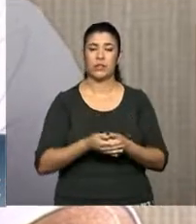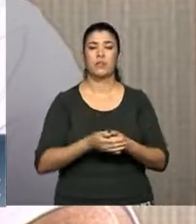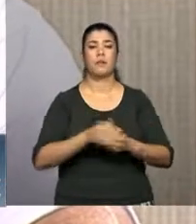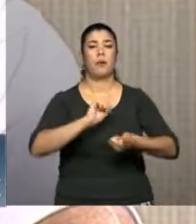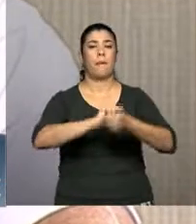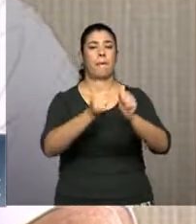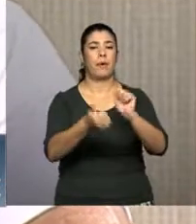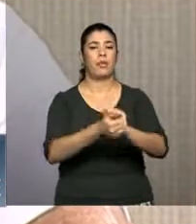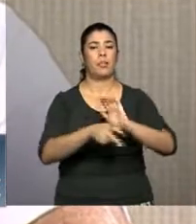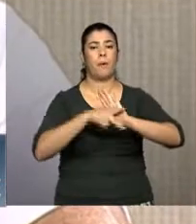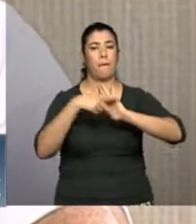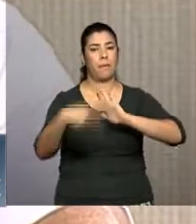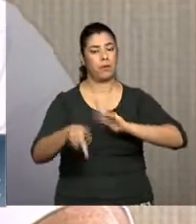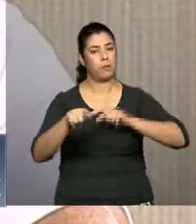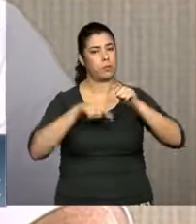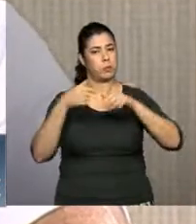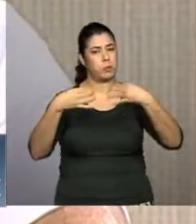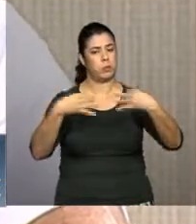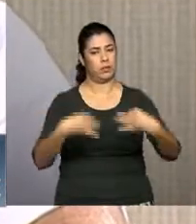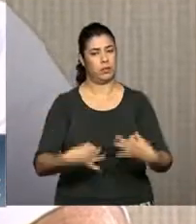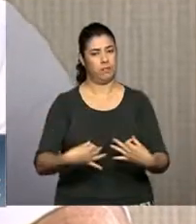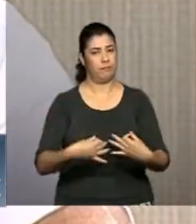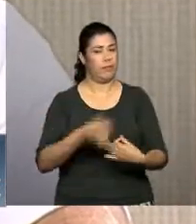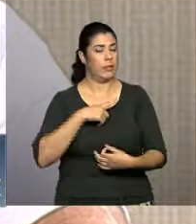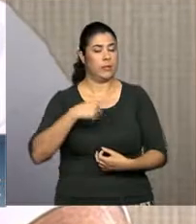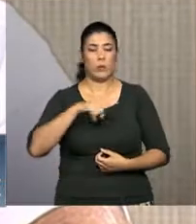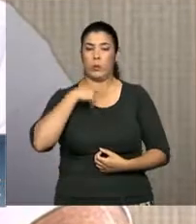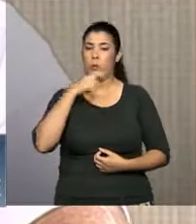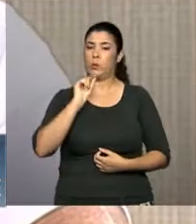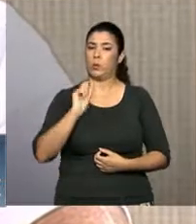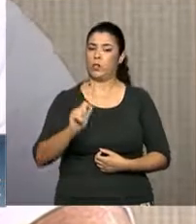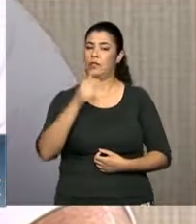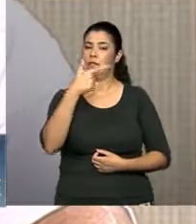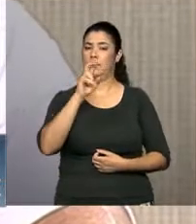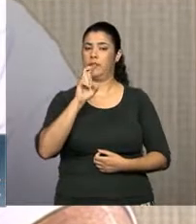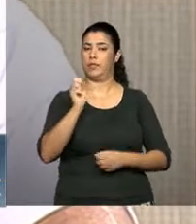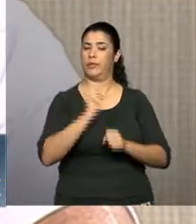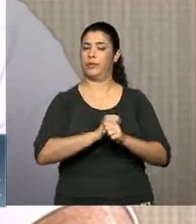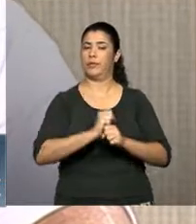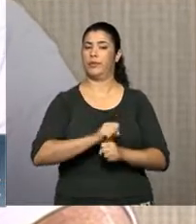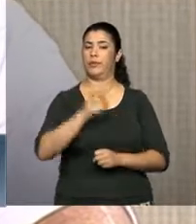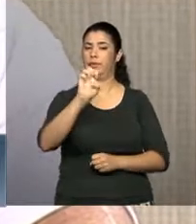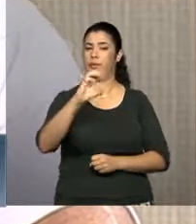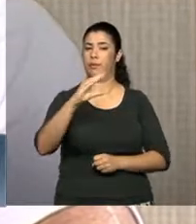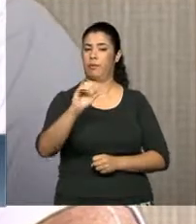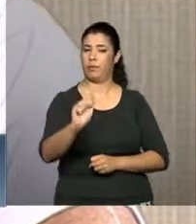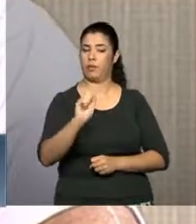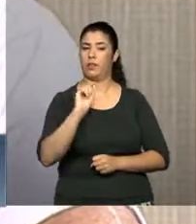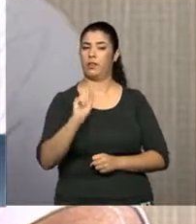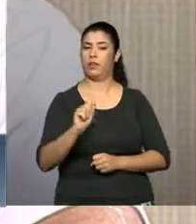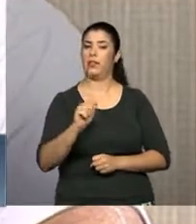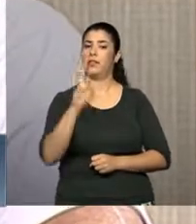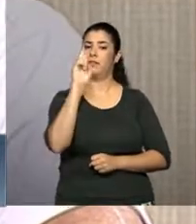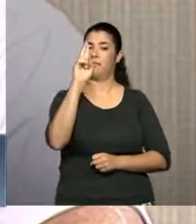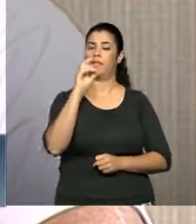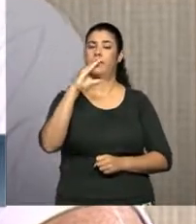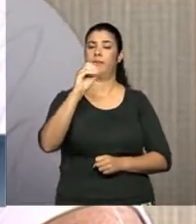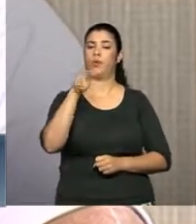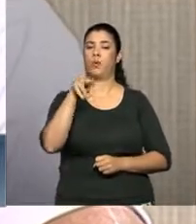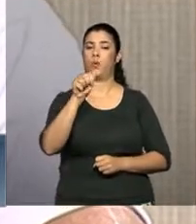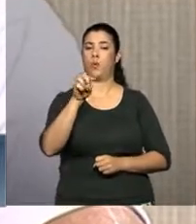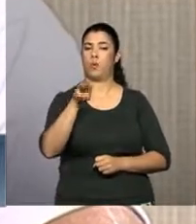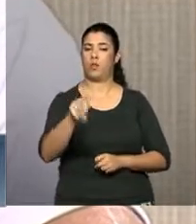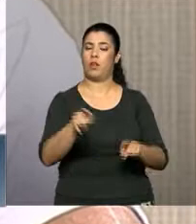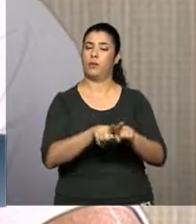ele esteja em pleno vigor eu não tenho a menor dúvida de que estes 25 anos do eca vai ser para o conanda para o governo da